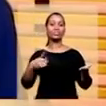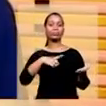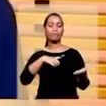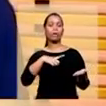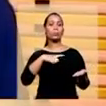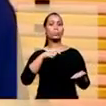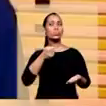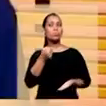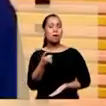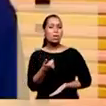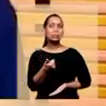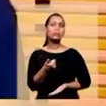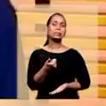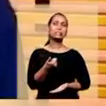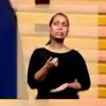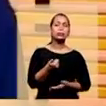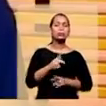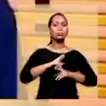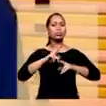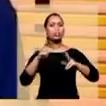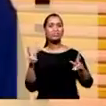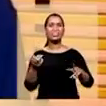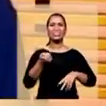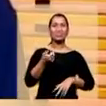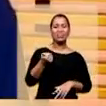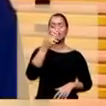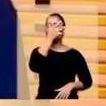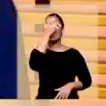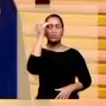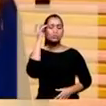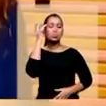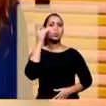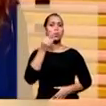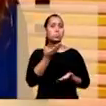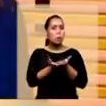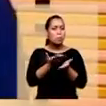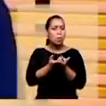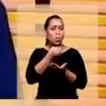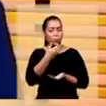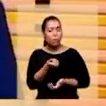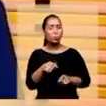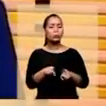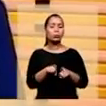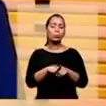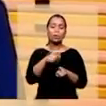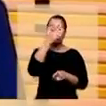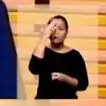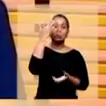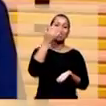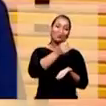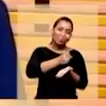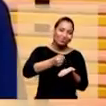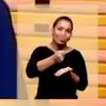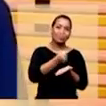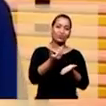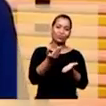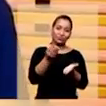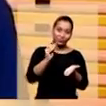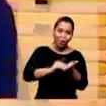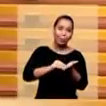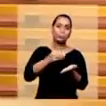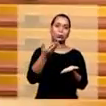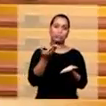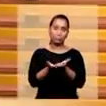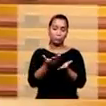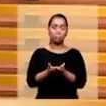hoje quase que uma diferença muito pouca de pessoas muito qualificadas e pessoas com baixa qualificação. E como é que funciona